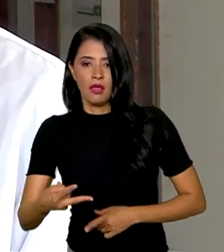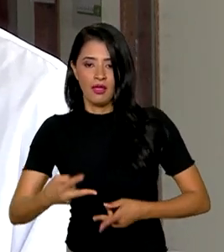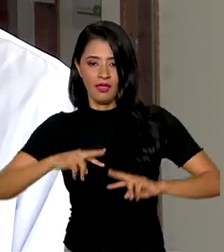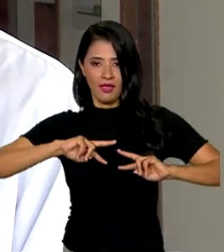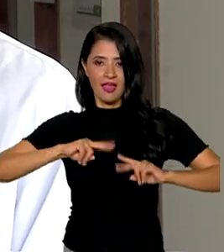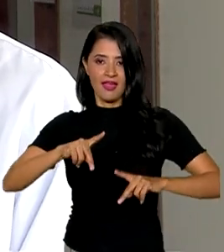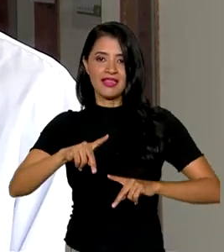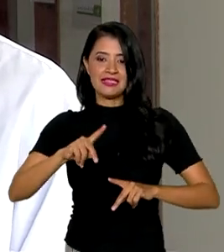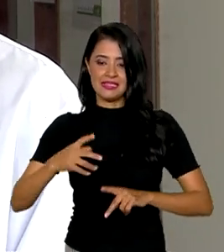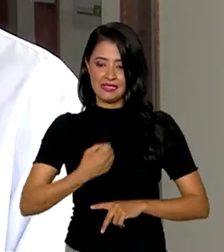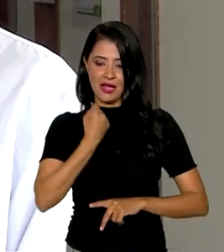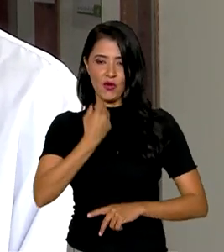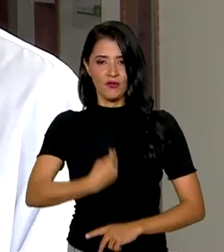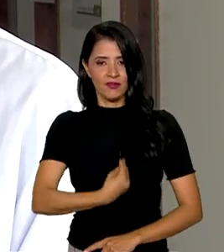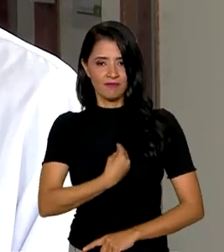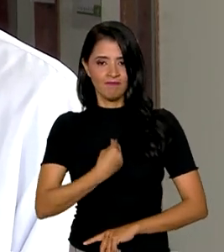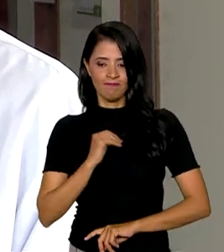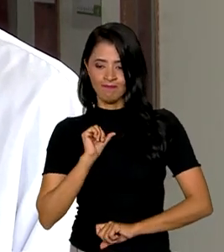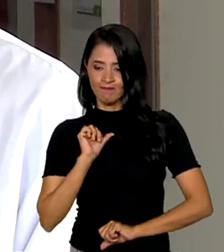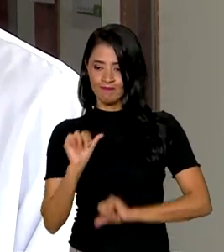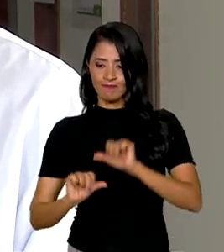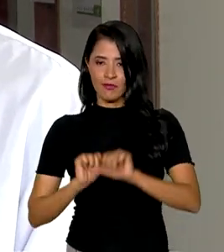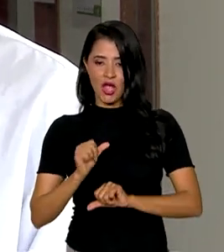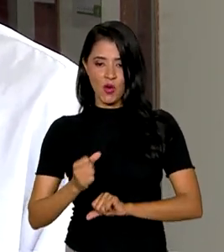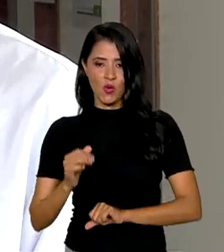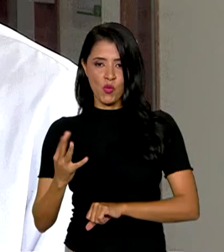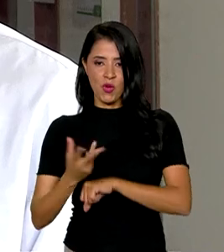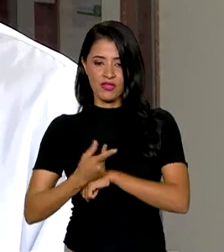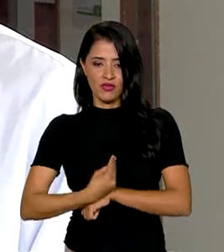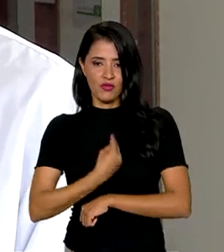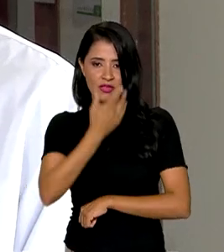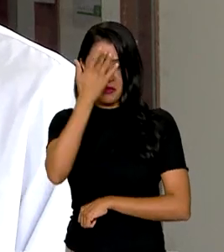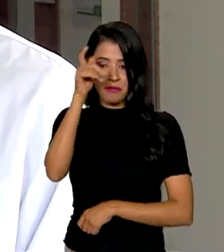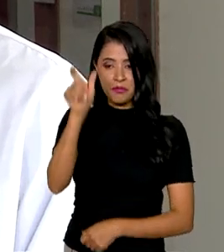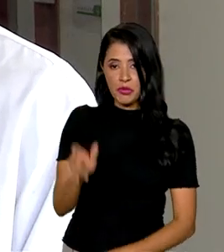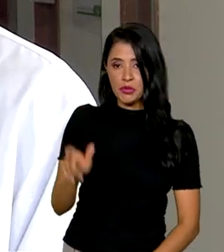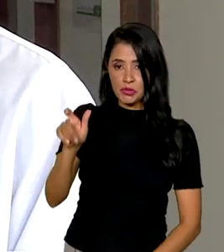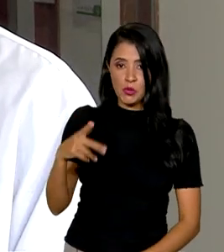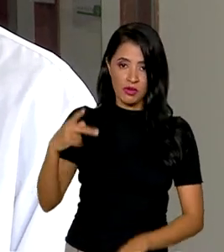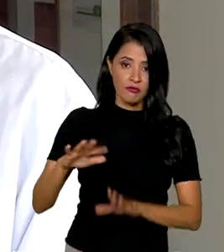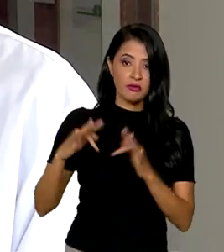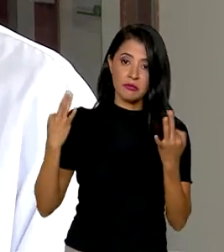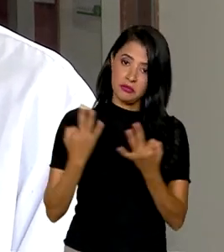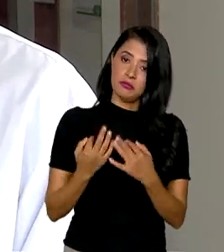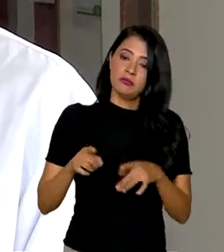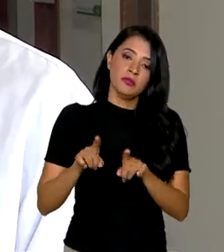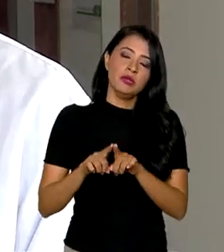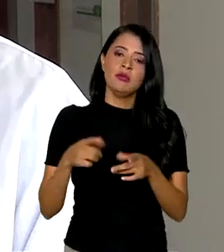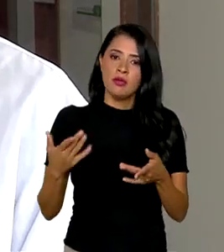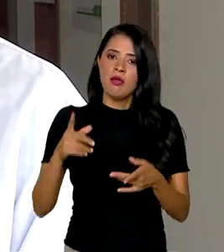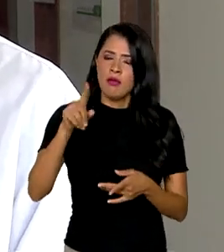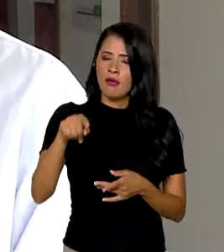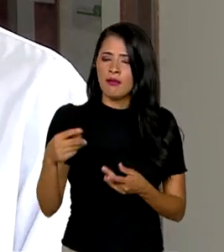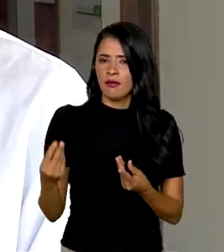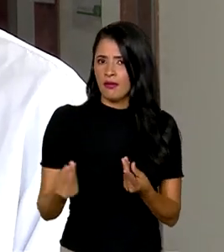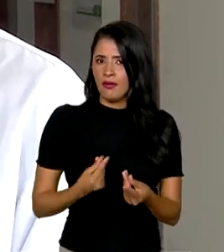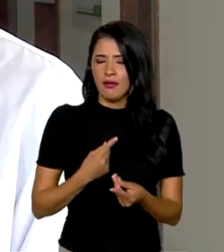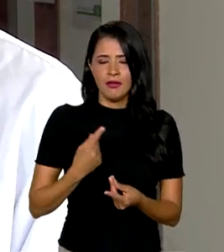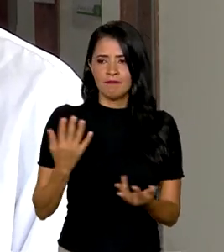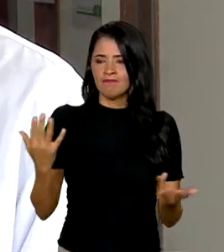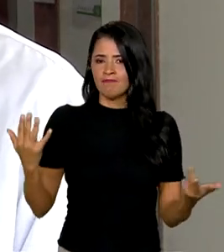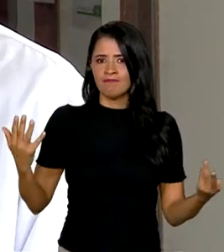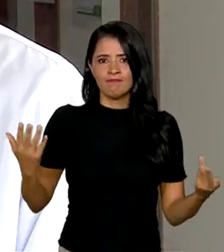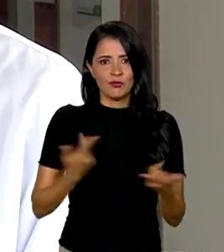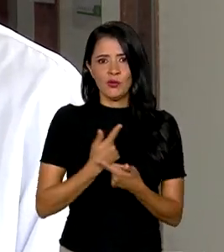vidas que transforma a qualidade de vida dessas pessoas e de suas famílias que algo muito incrível